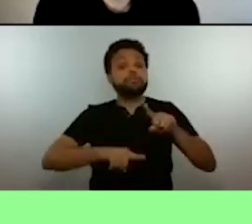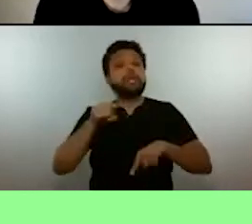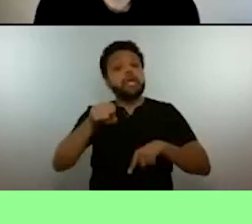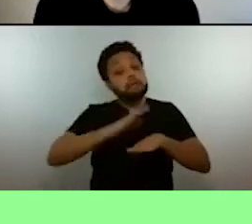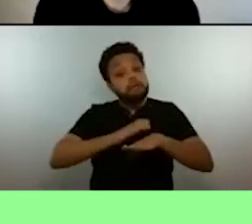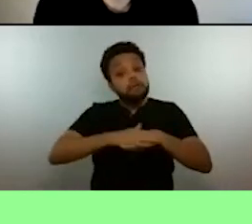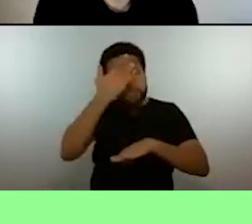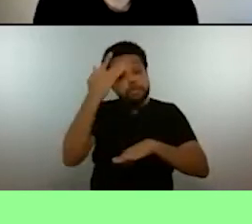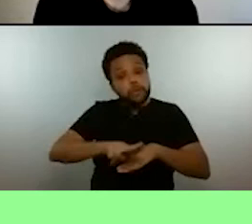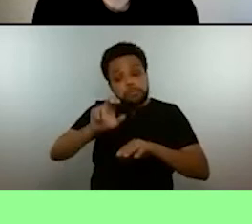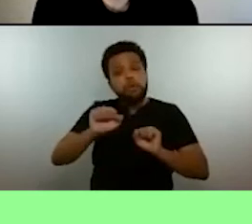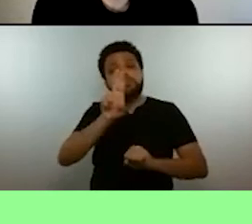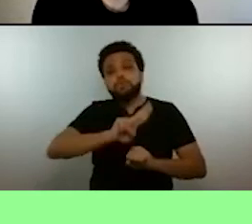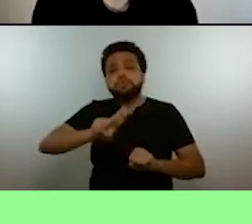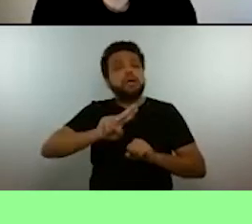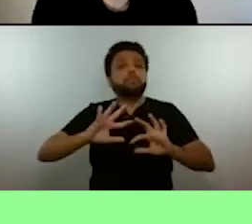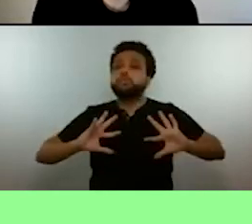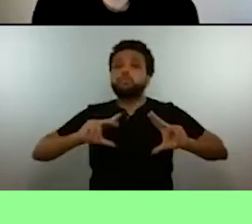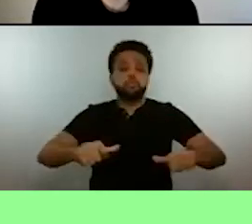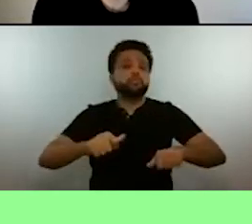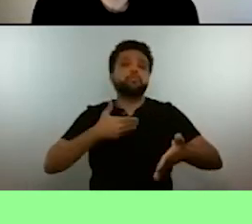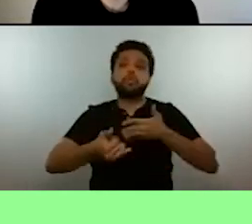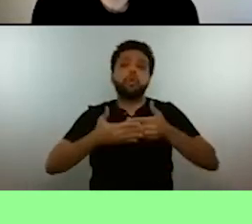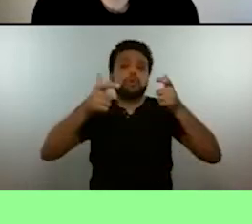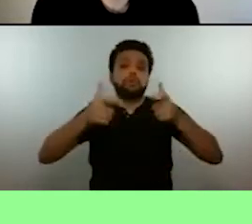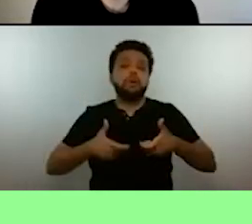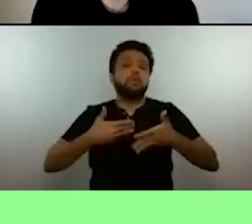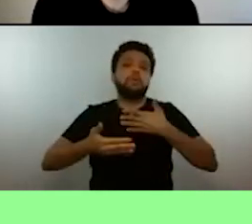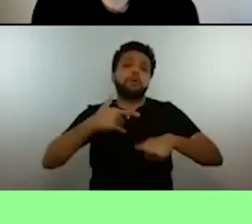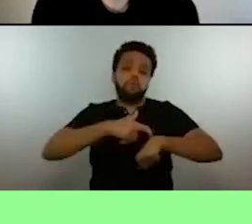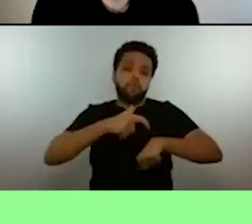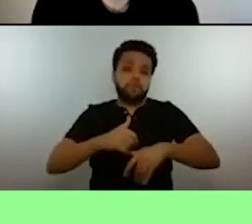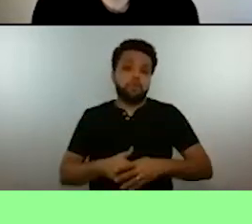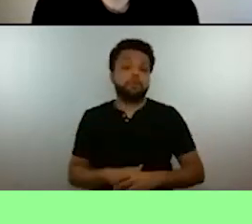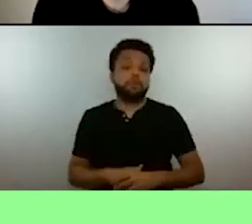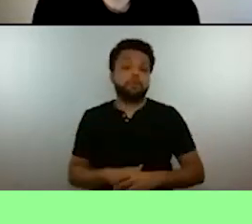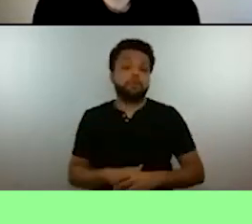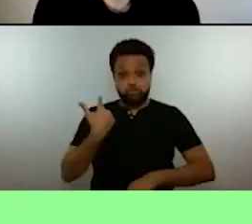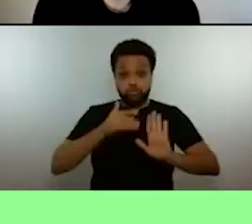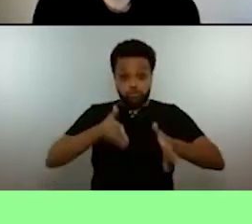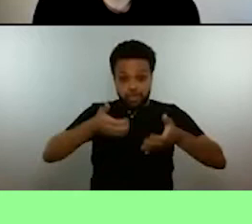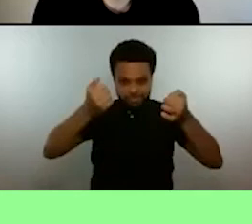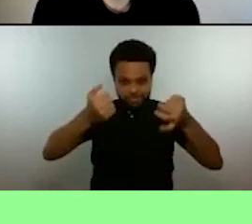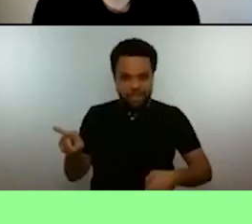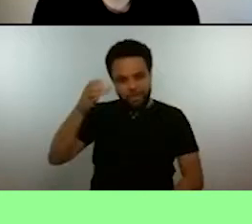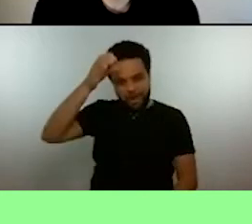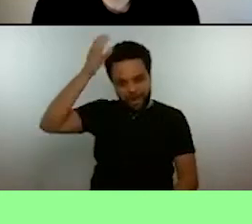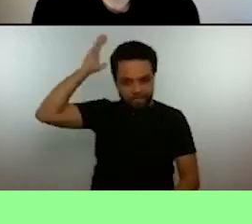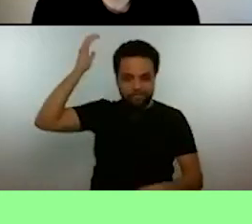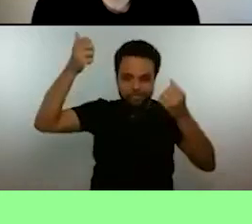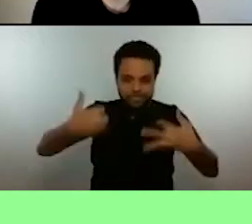fato usar todas as funções que você está criando. E muito do que a gente falou ali, que o Cláudio falou, que a gente